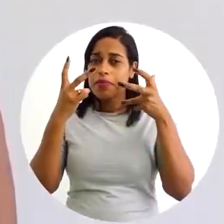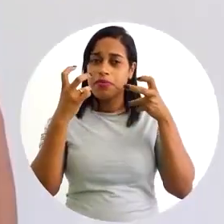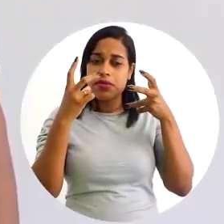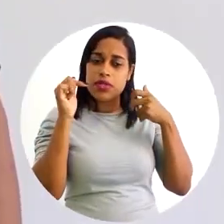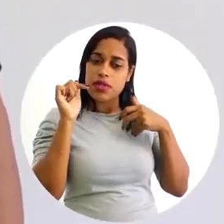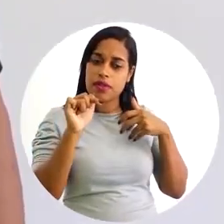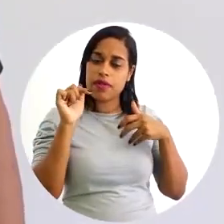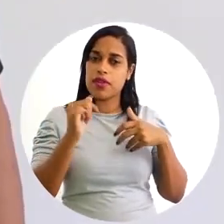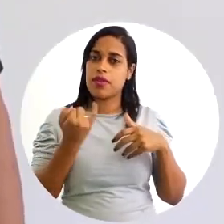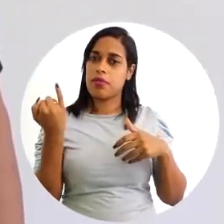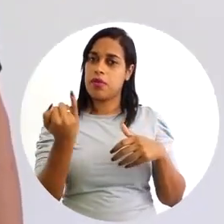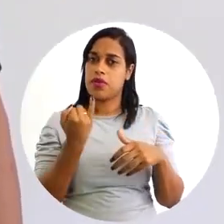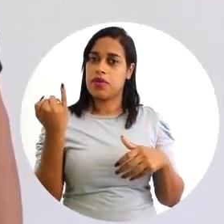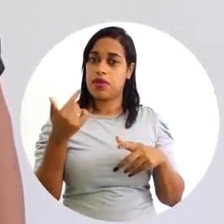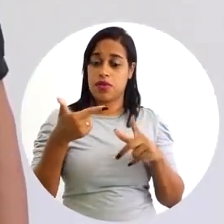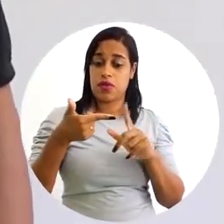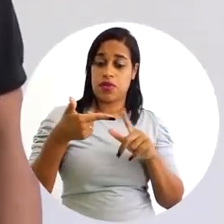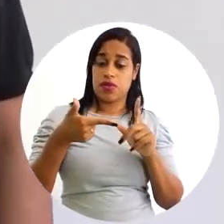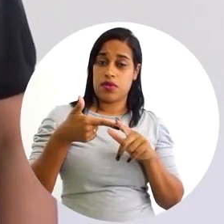ponto.